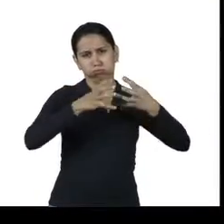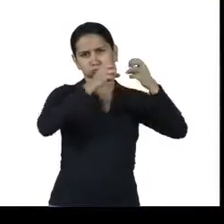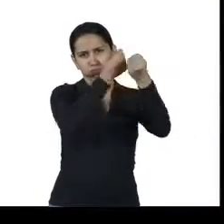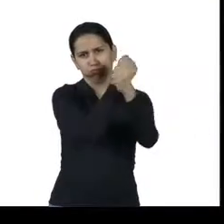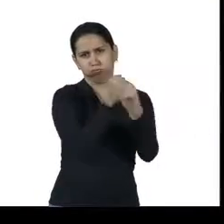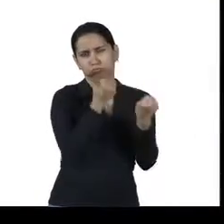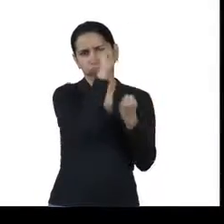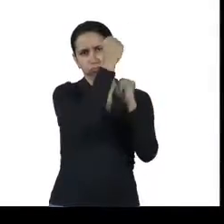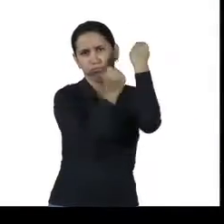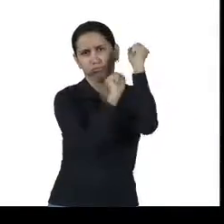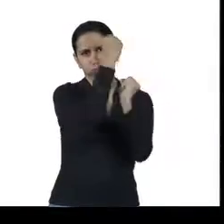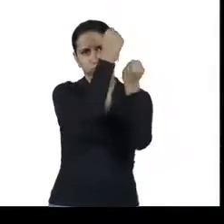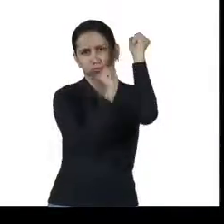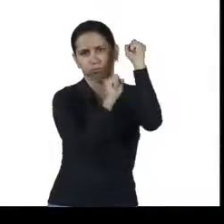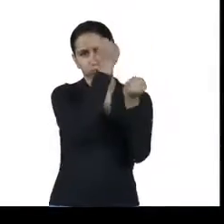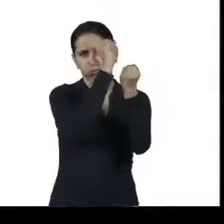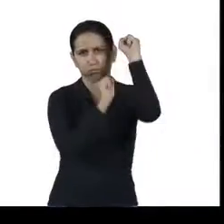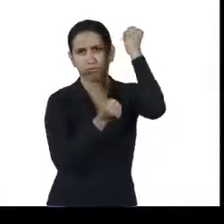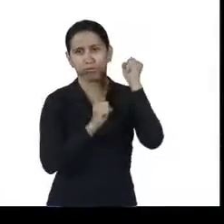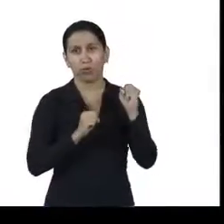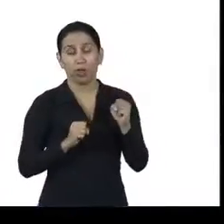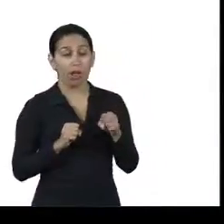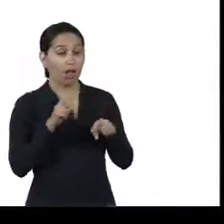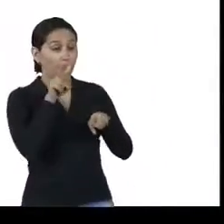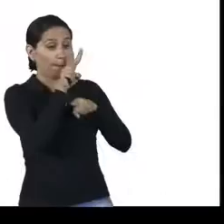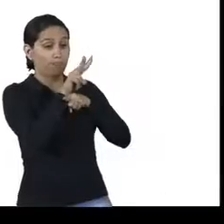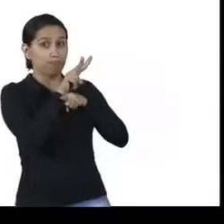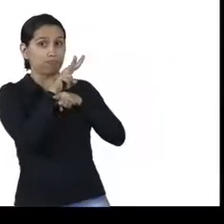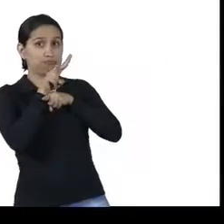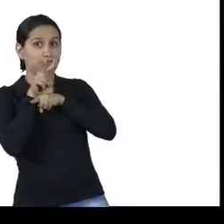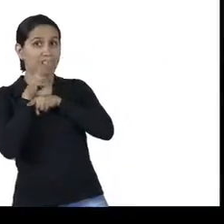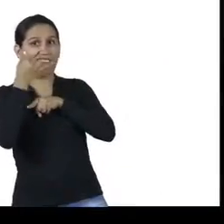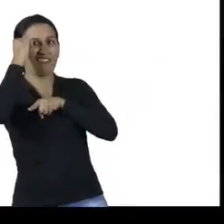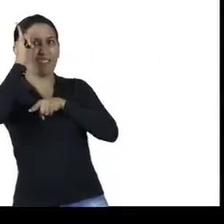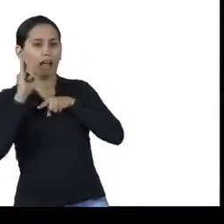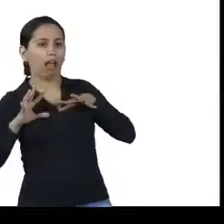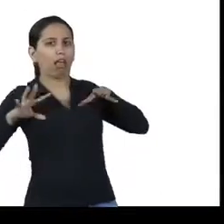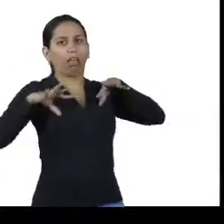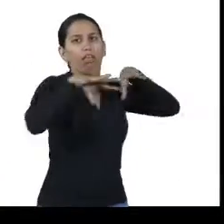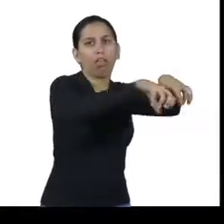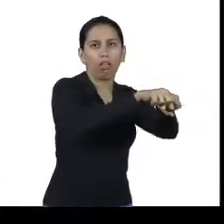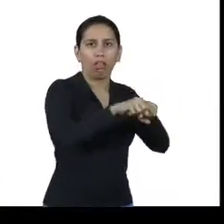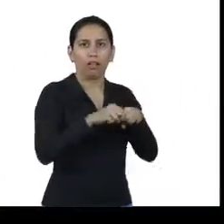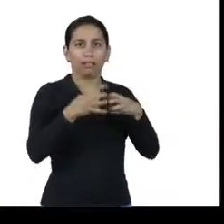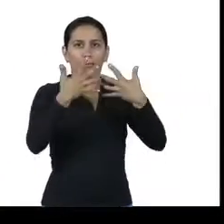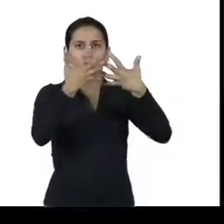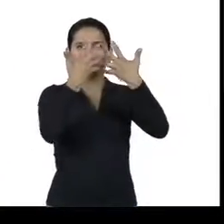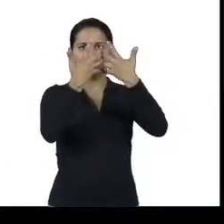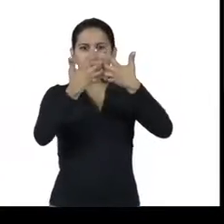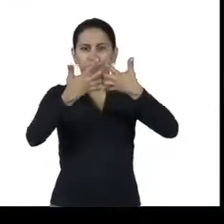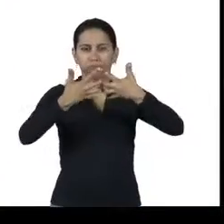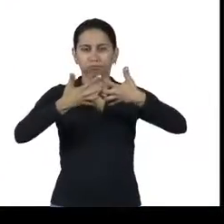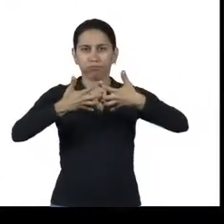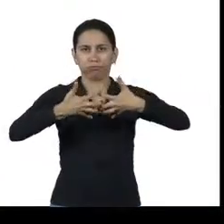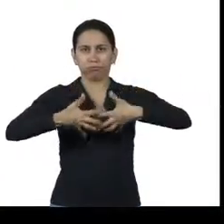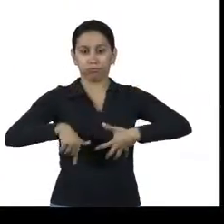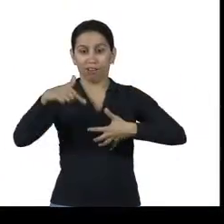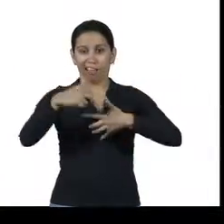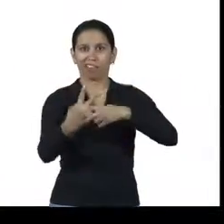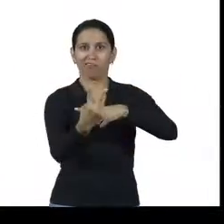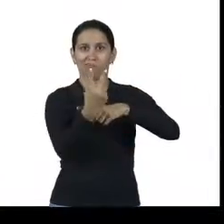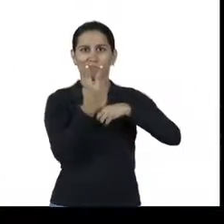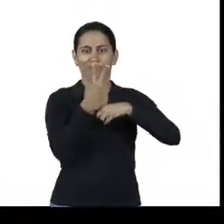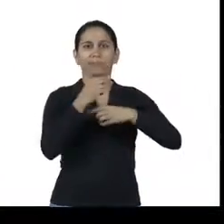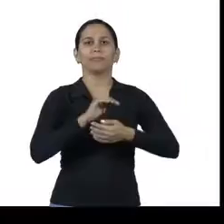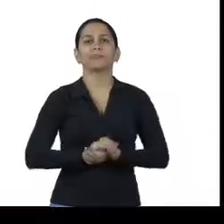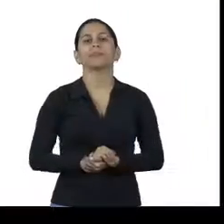grades e coberturas que impedem que os trabalhadores se aproximem de polias, engrenagens e correias. Máquinas com grades de cobertura. Outra